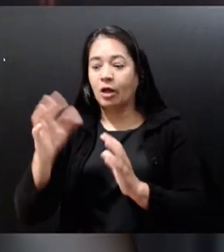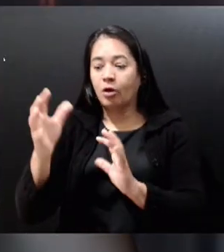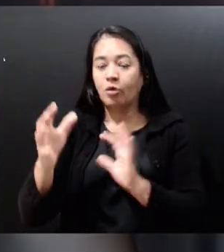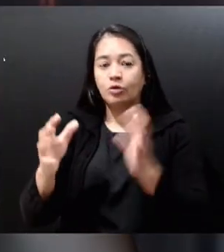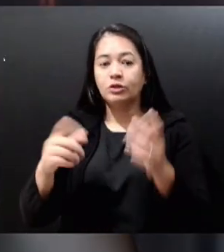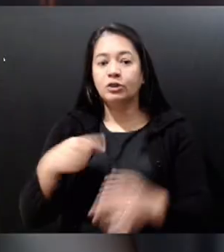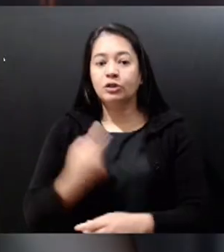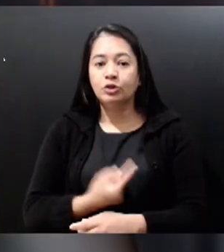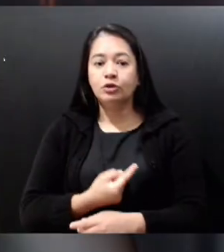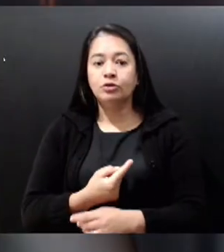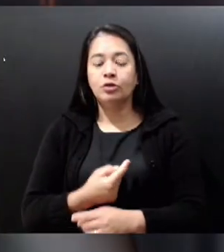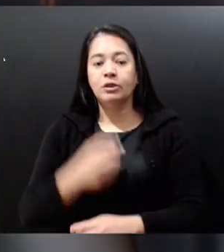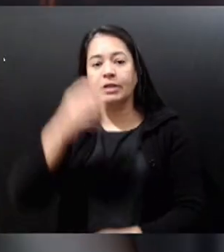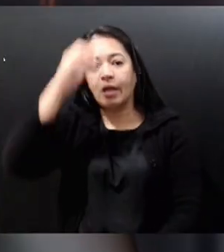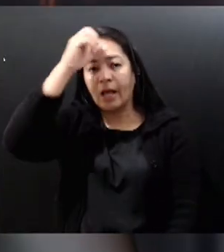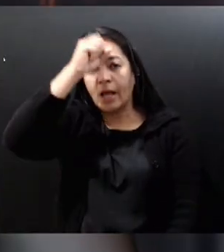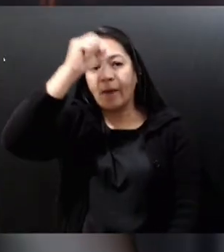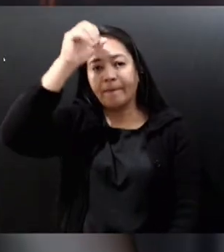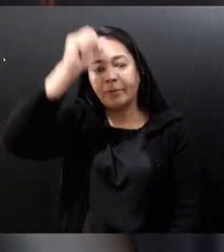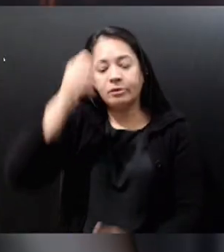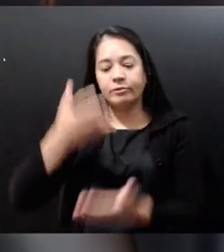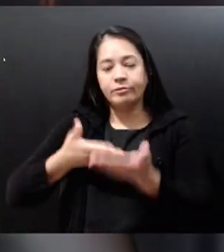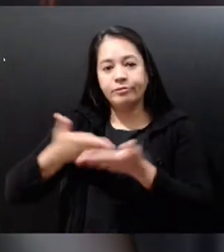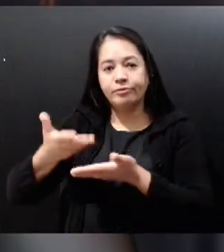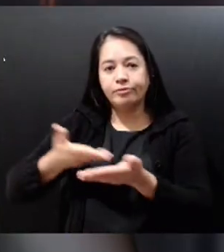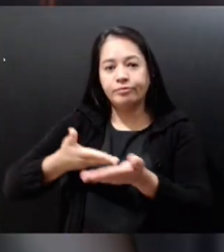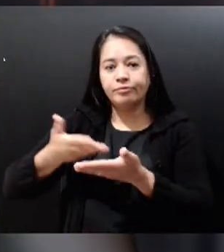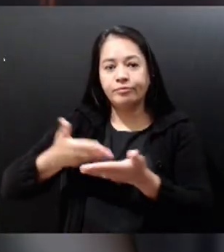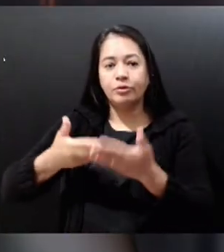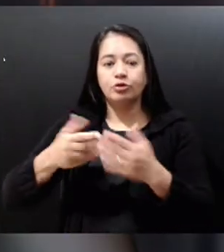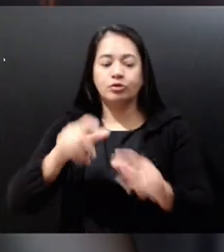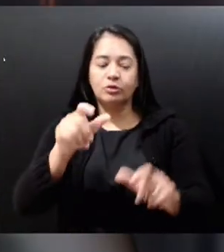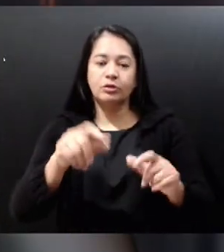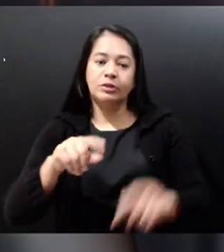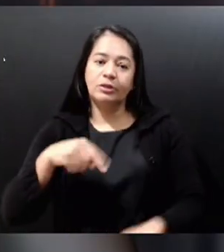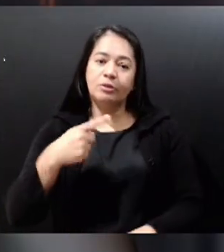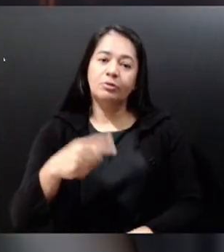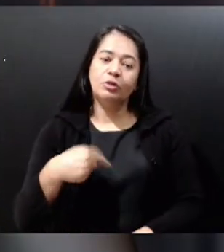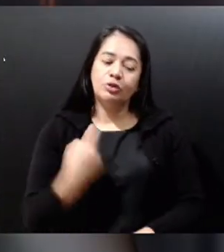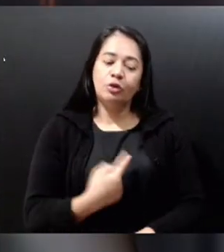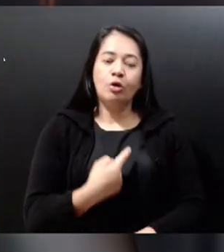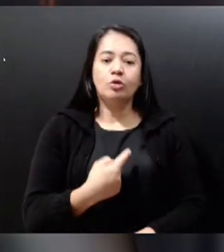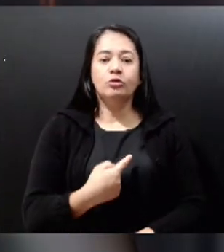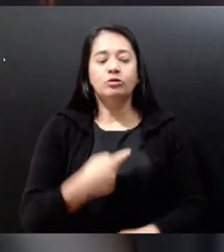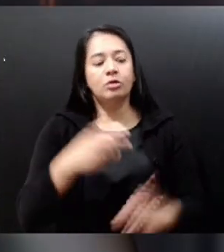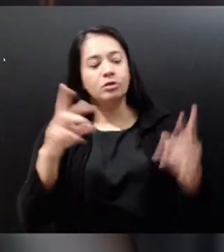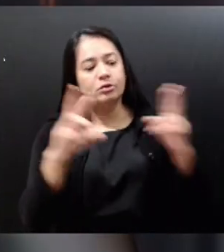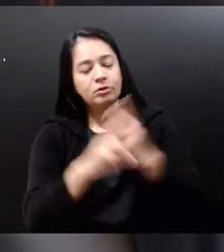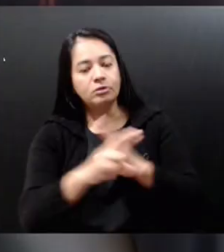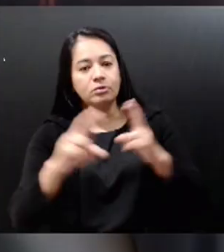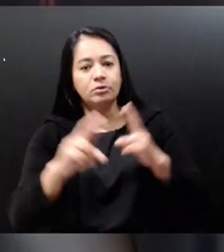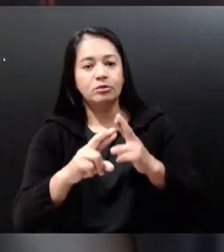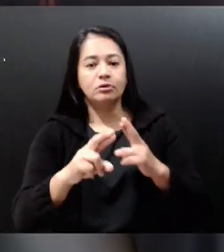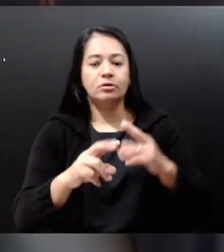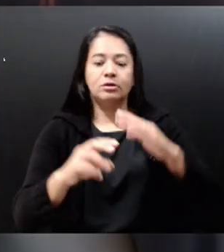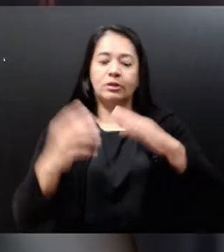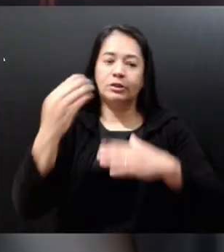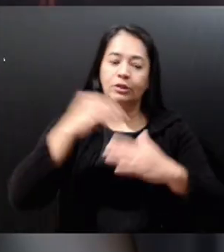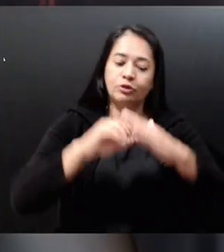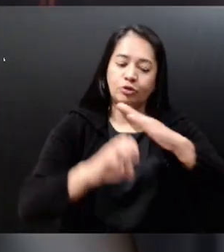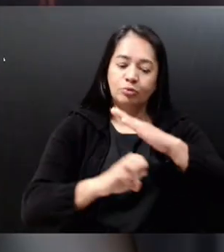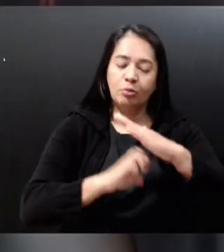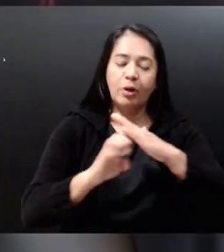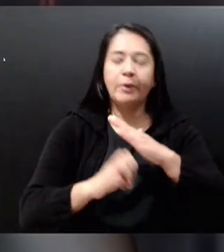depois a gente vai se relacionar numa empresa, a gente vai se relacionar na escola, nas crianças, vai se relacionar com